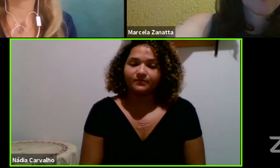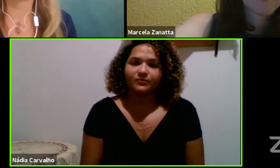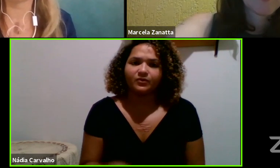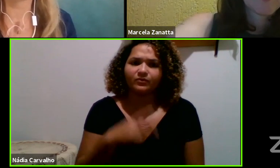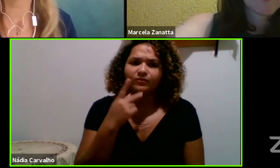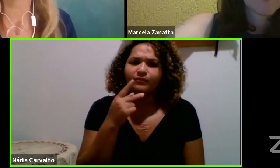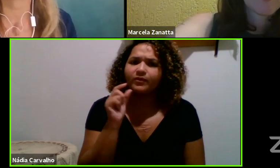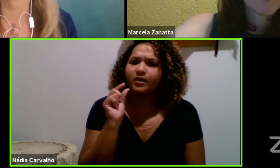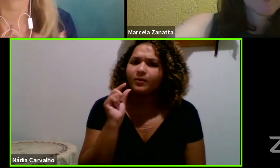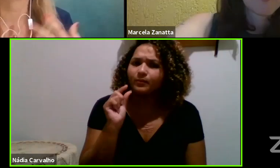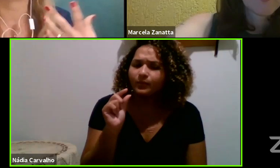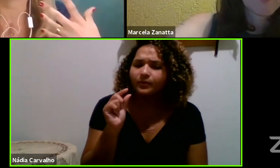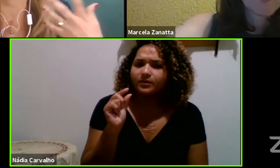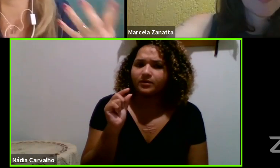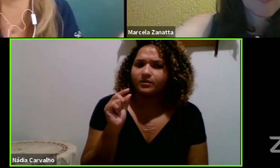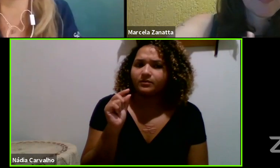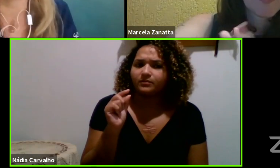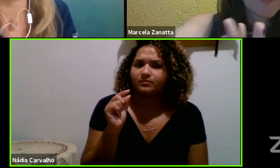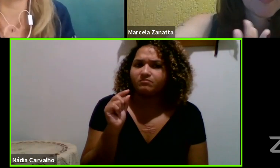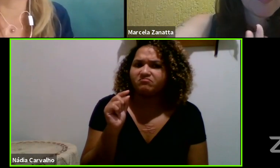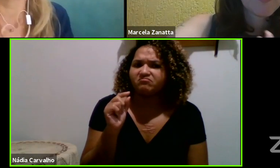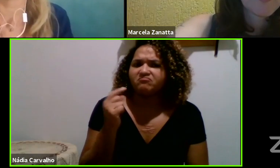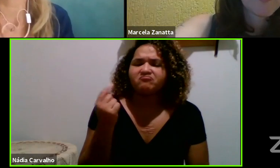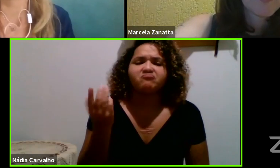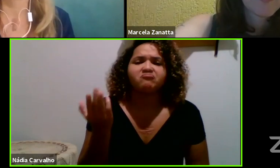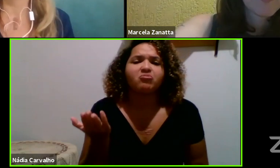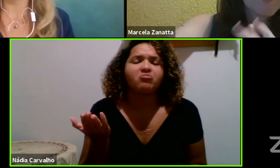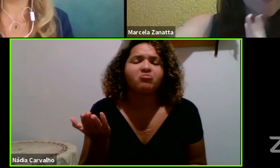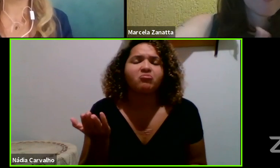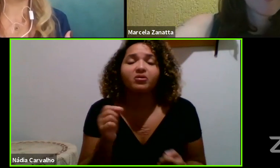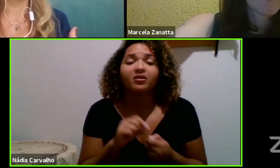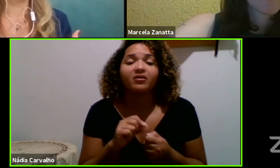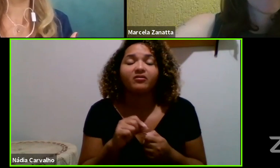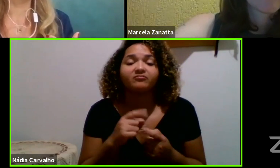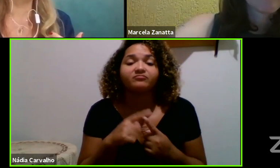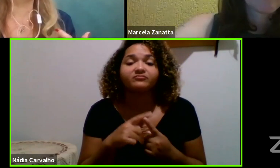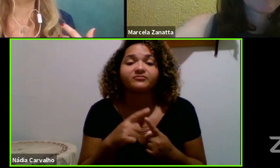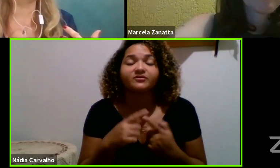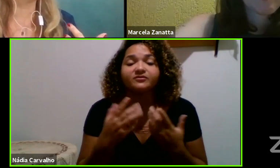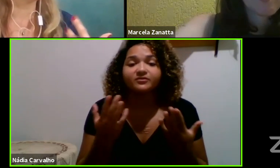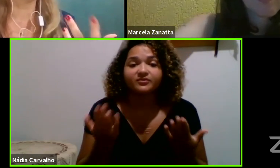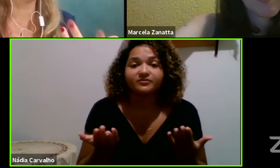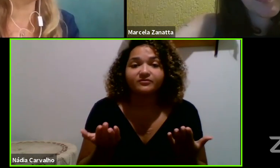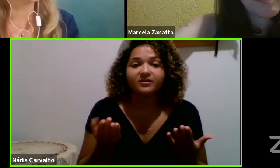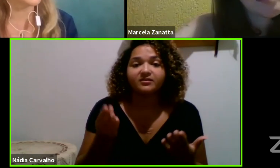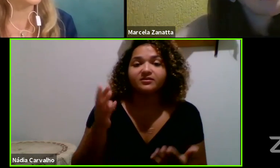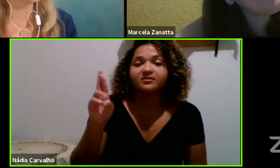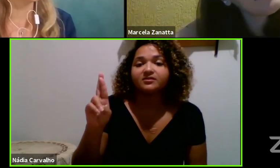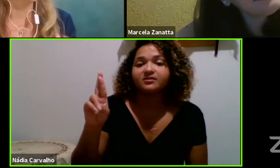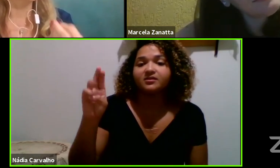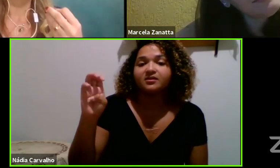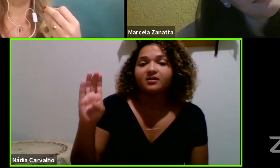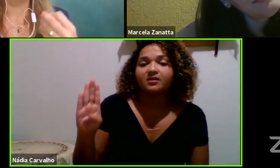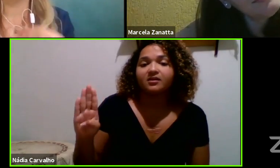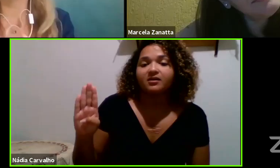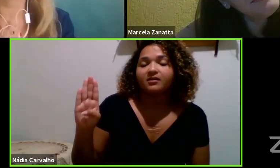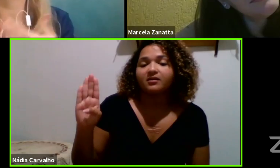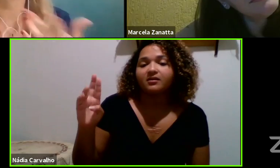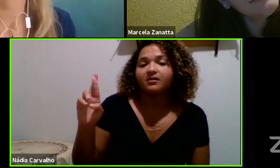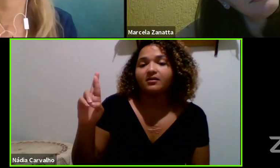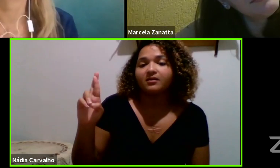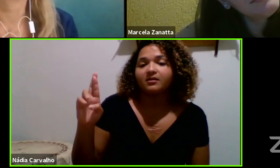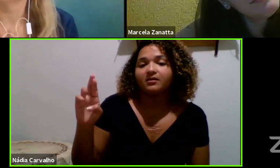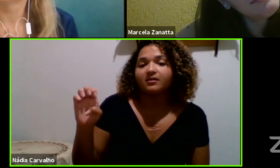pouco qual a indicação, para que serve esse rebozo, se esse rebozo pode ser utilizado em